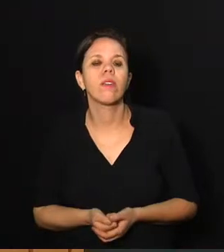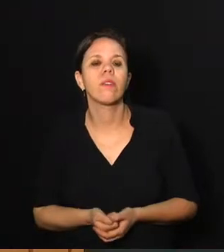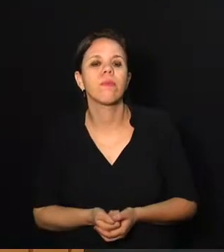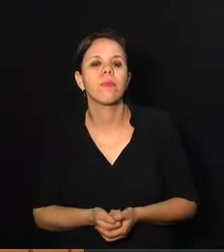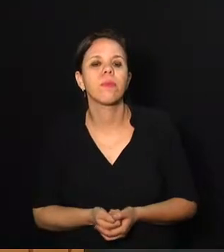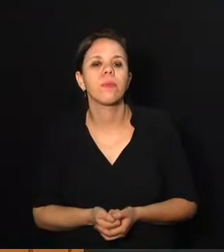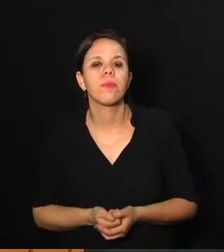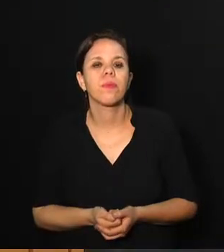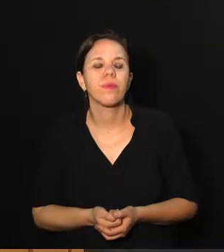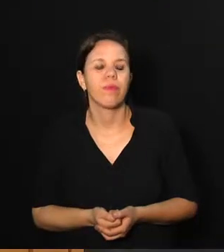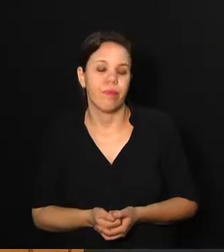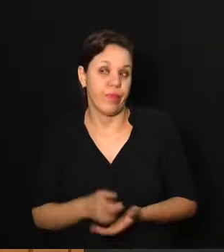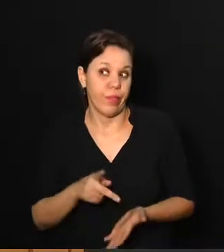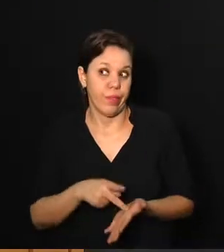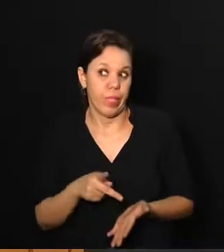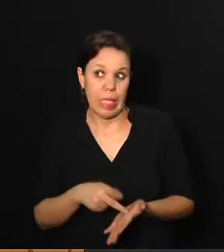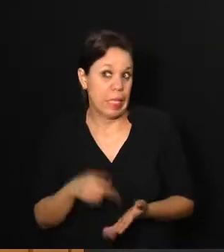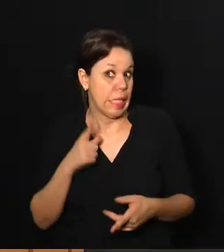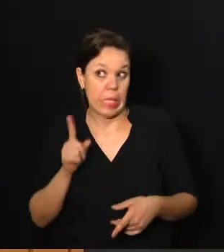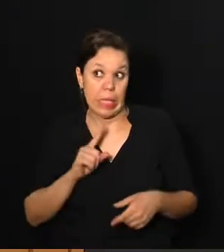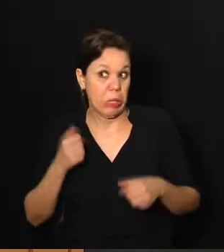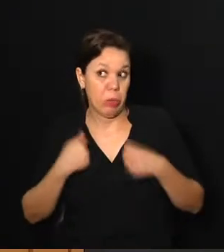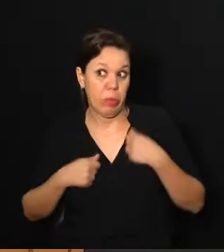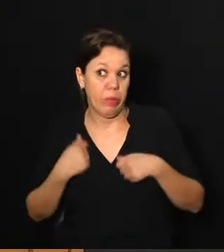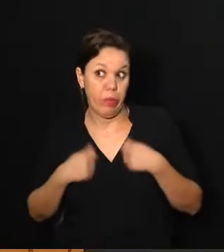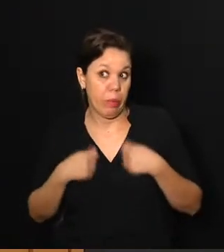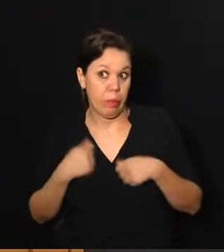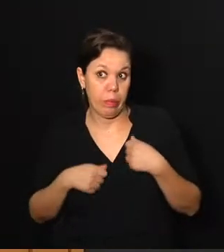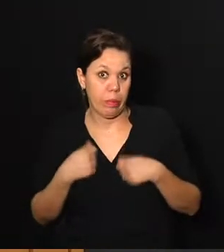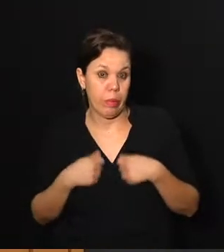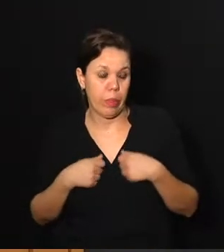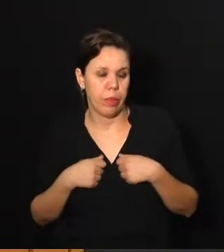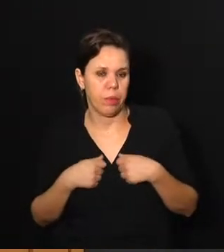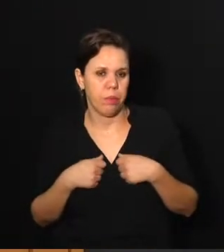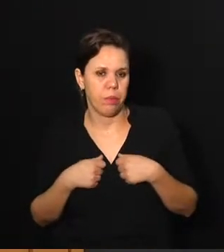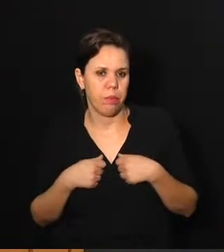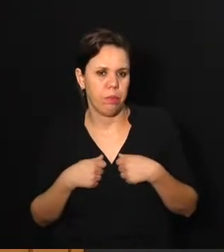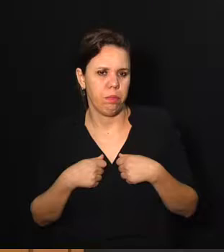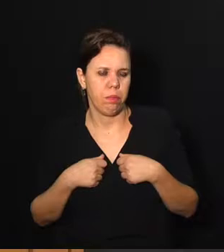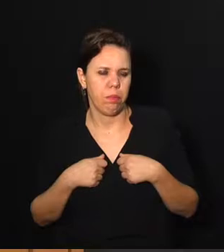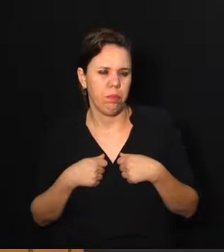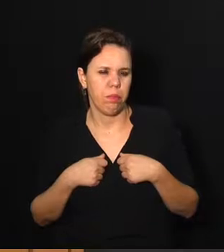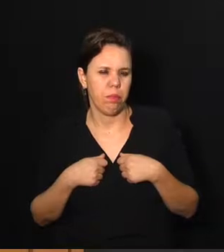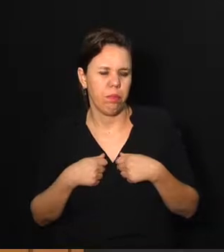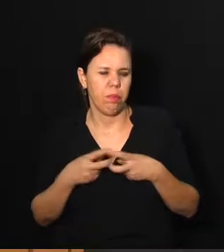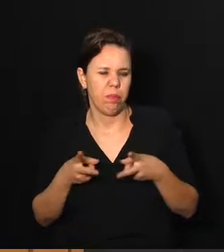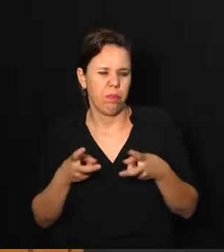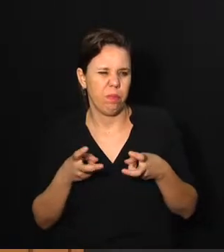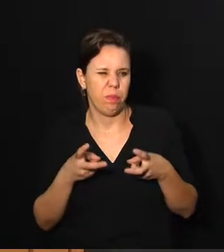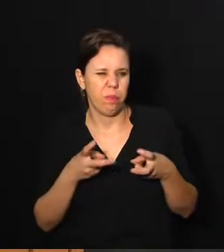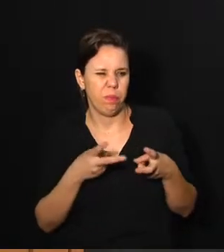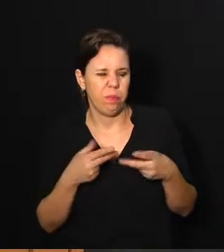E que é quando não tomava, né? Não tomava banho. Foi um dos primeiros sinais.